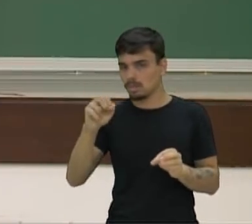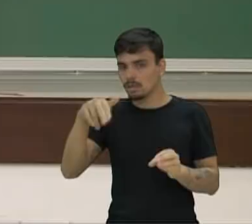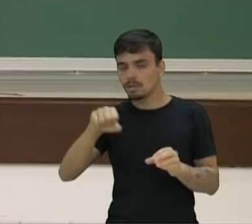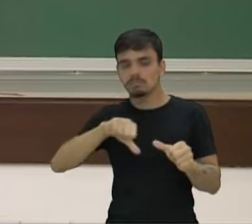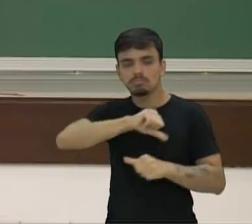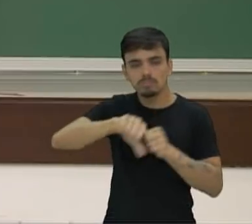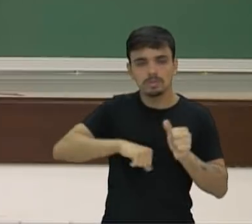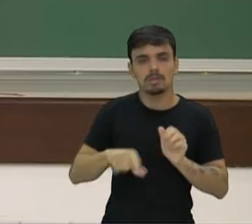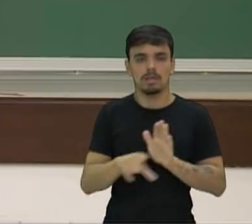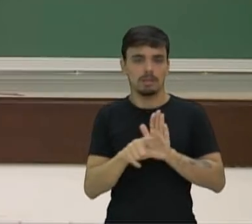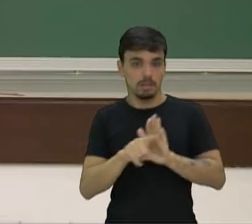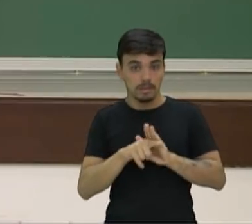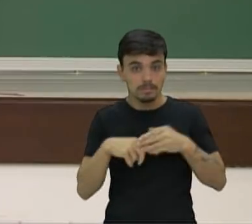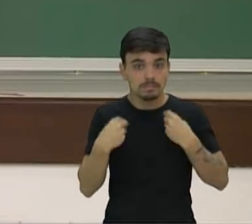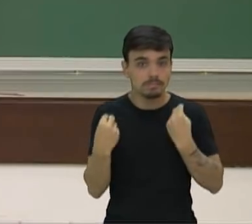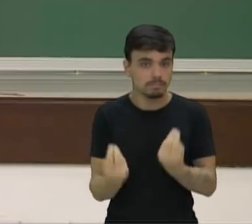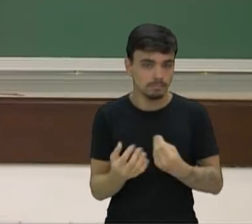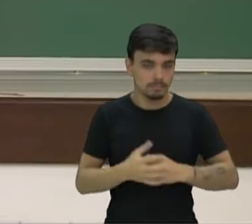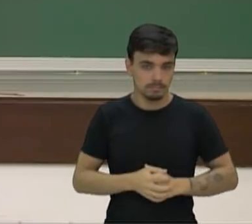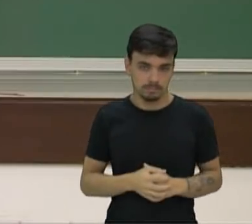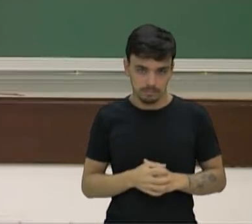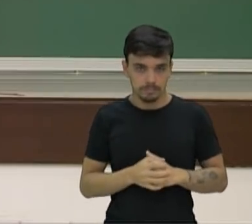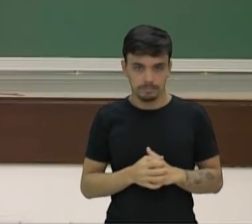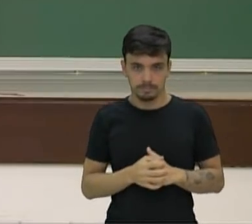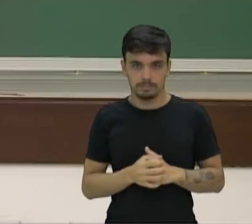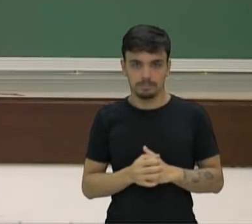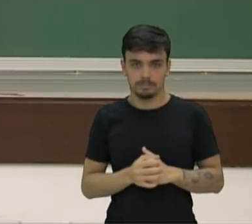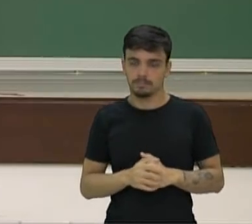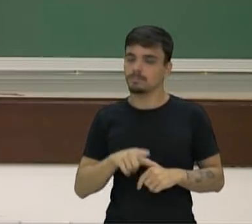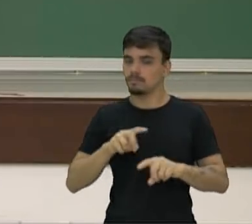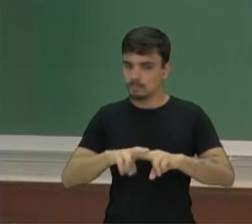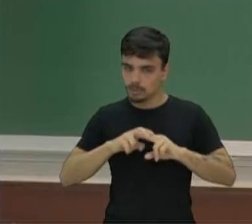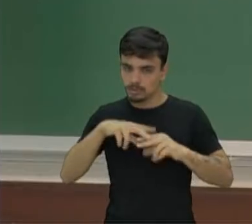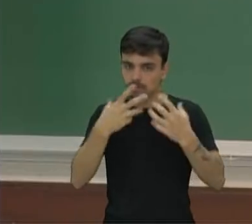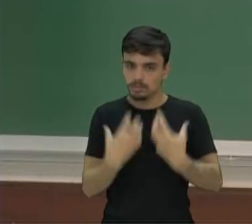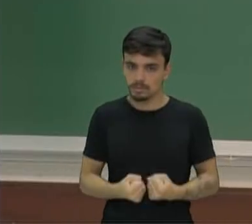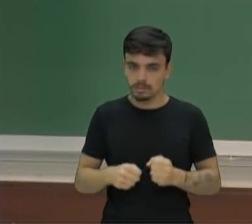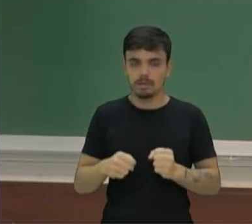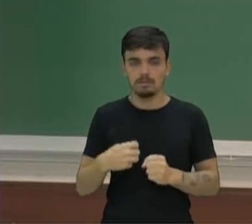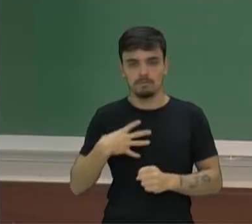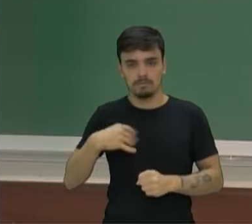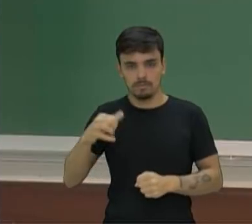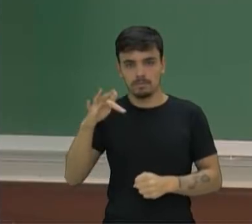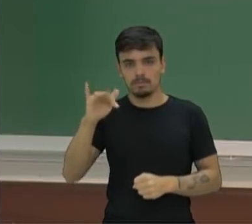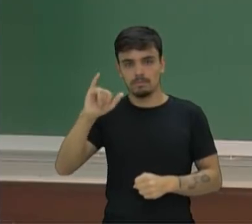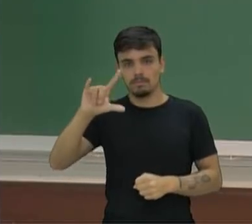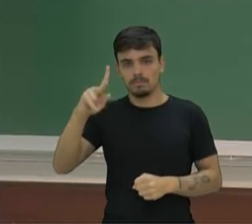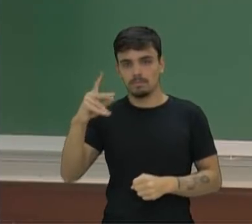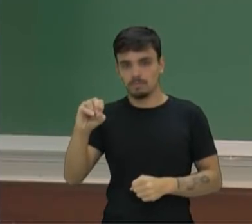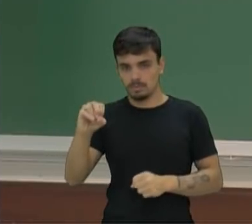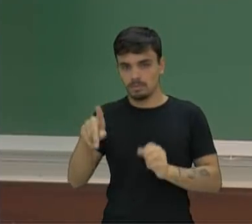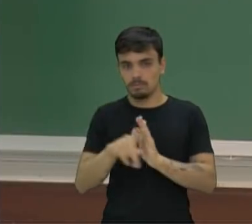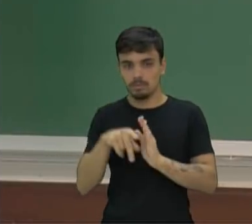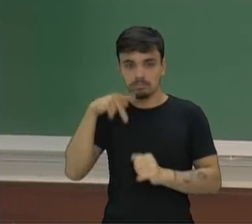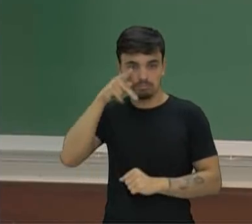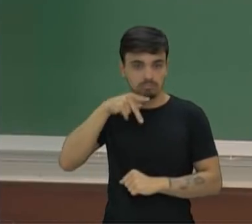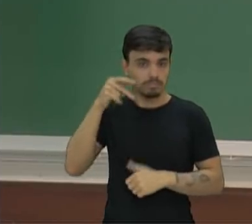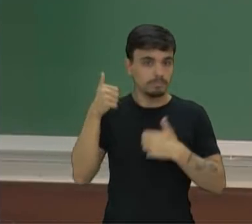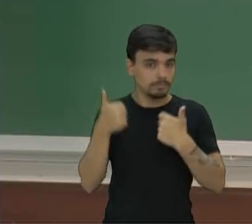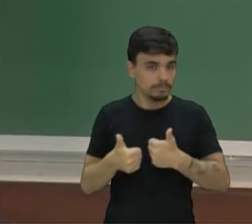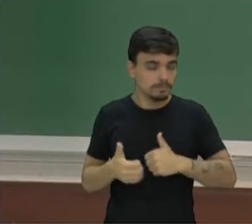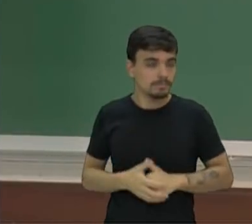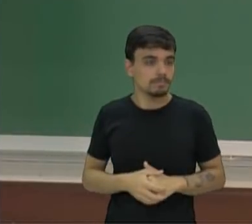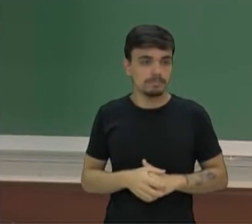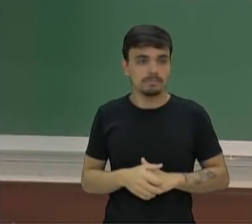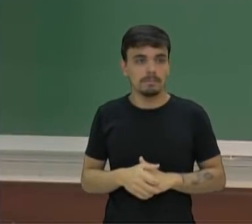própria Constituição, as leis de Atenas, para aceitarem o filho de Péricles como um herdeiro legítimo da política ateniense. Olha que